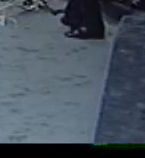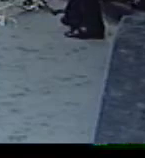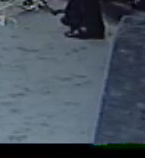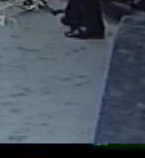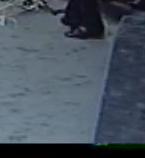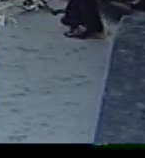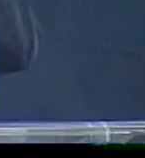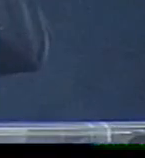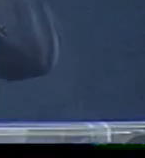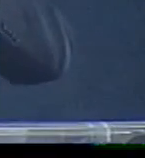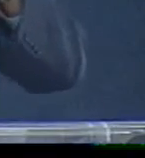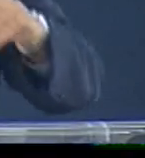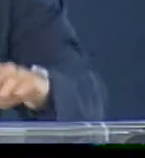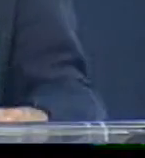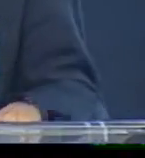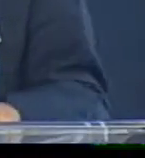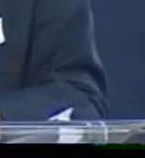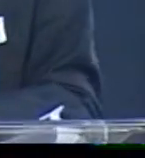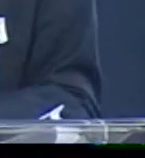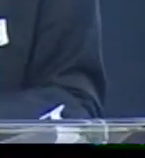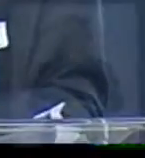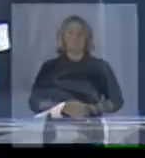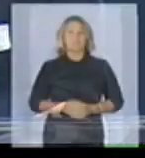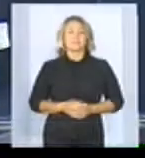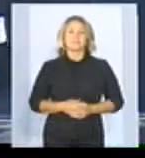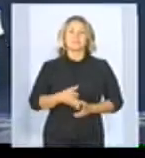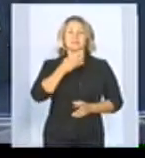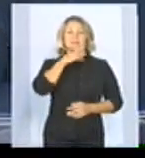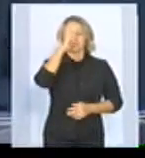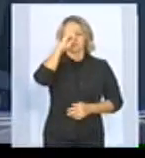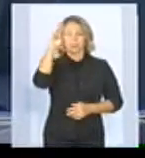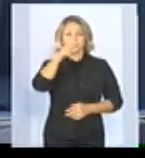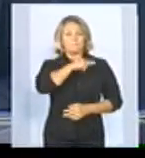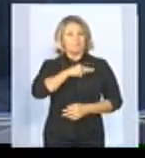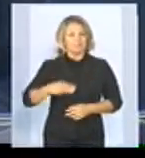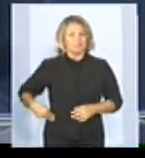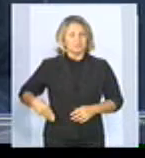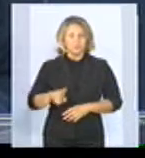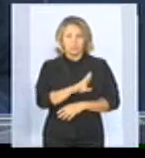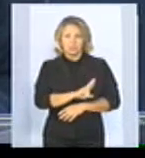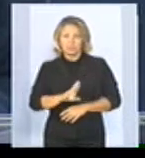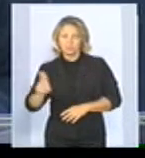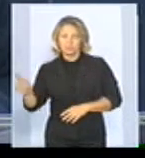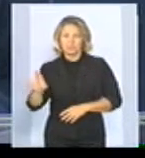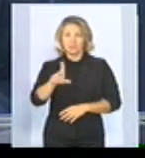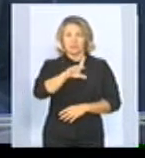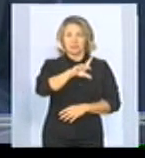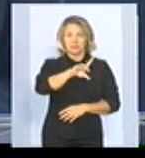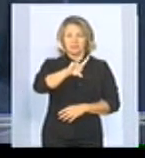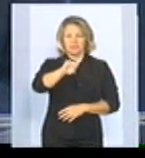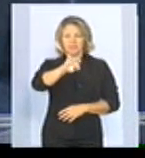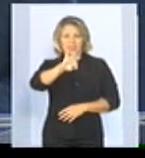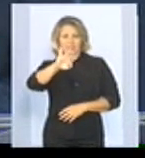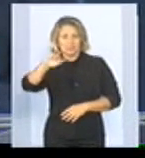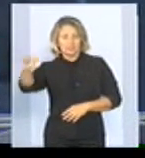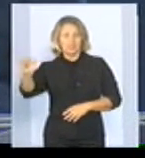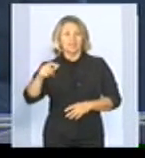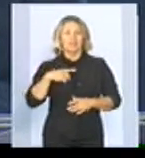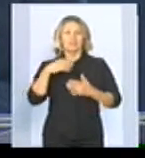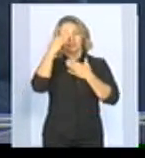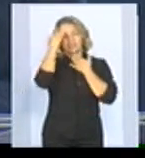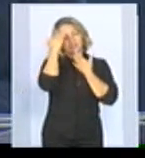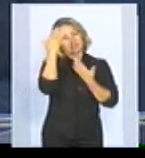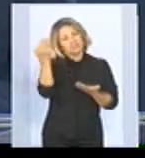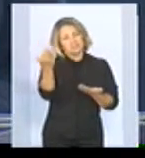aqui eh Excelentíssimo Senhor Ministro em nome da abta quero agradecer a vossa